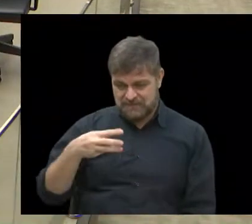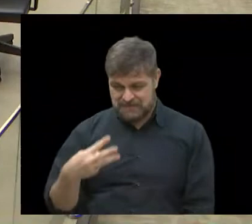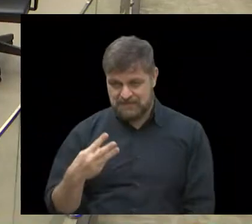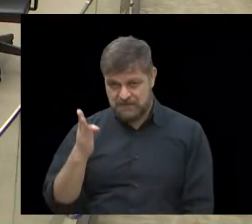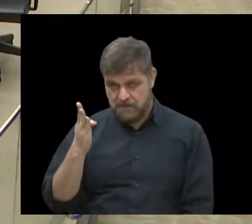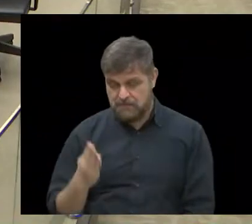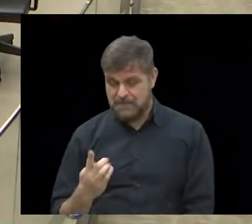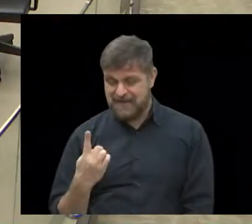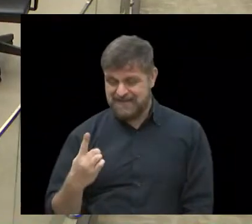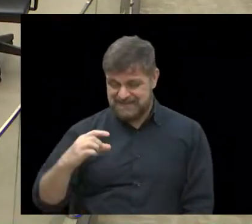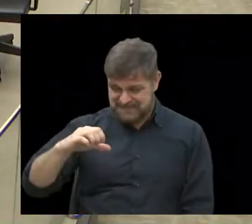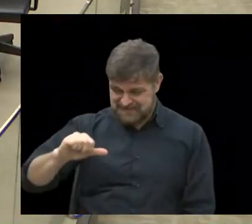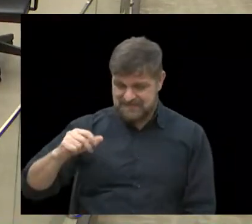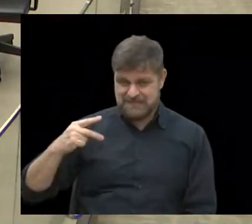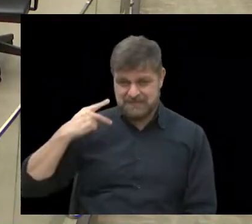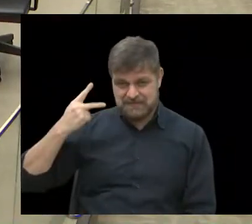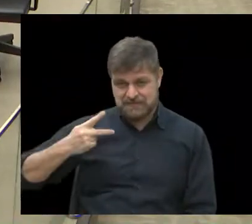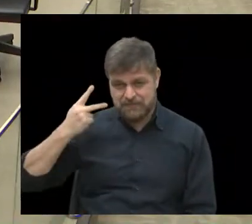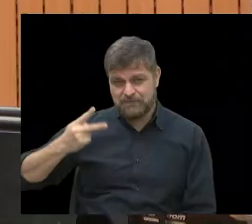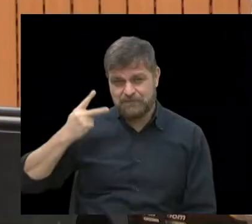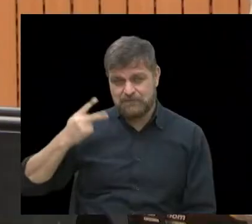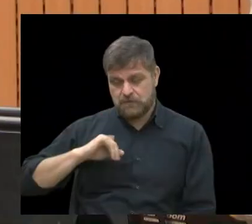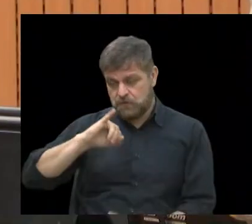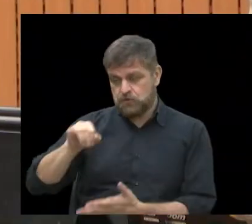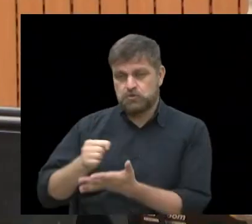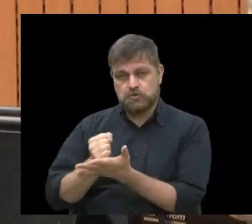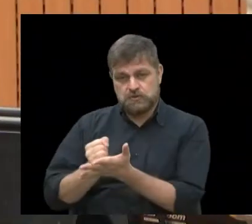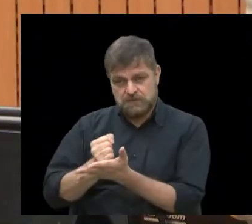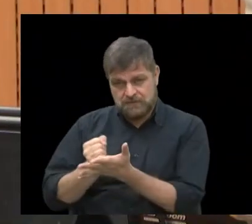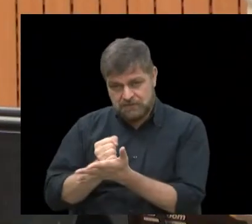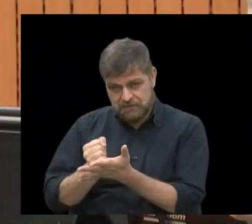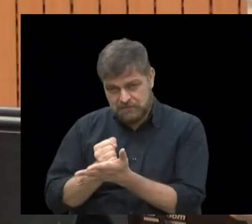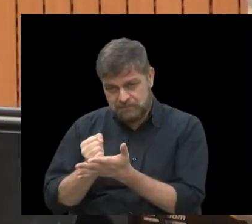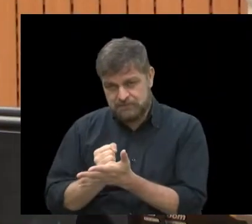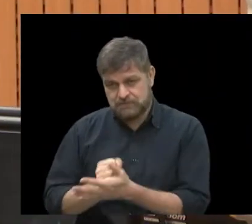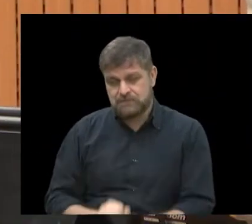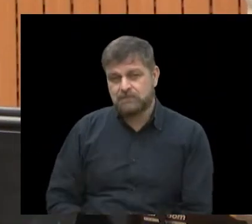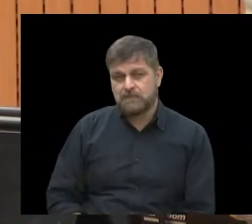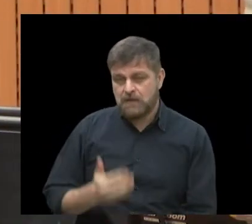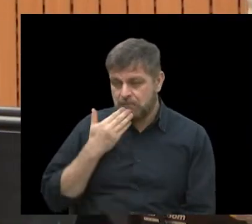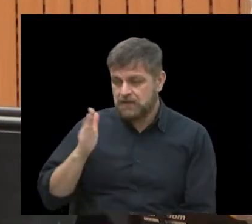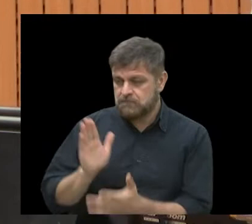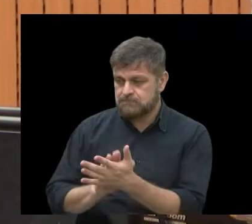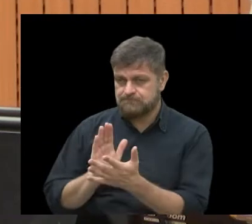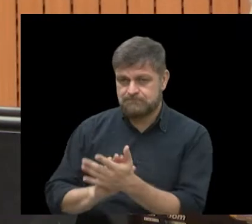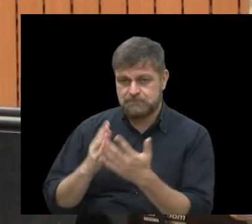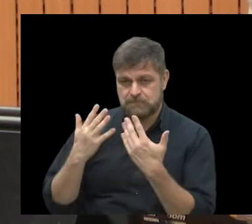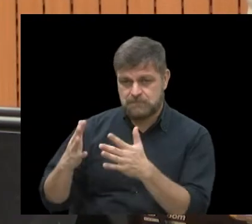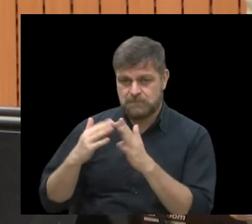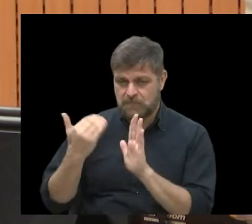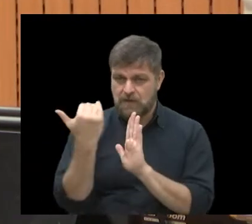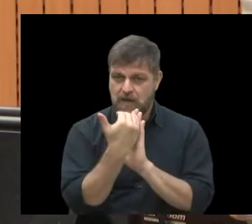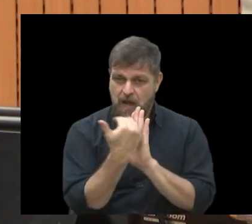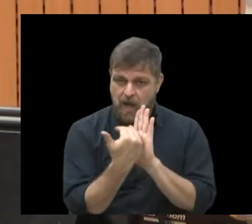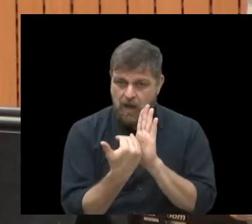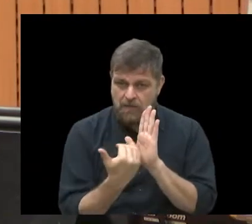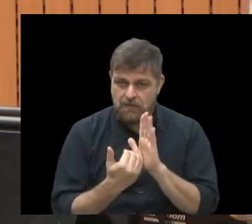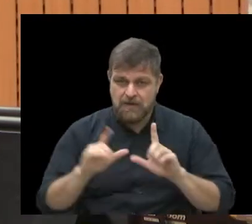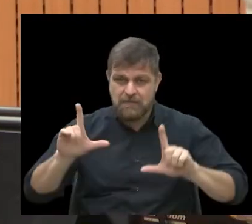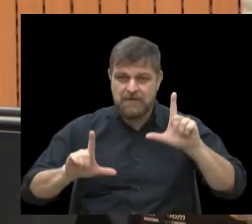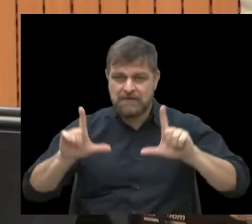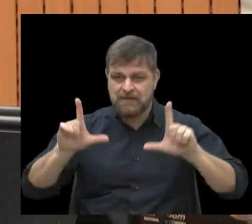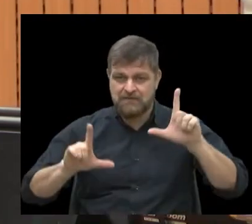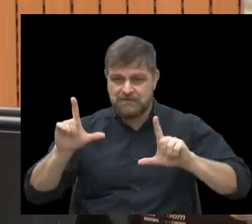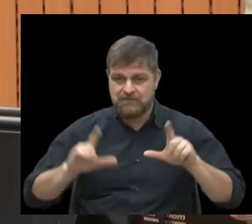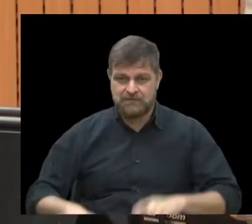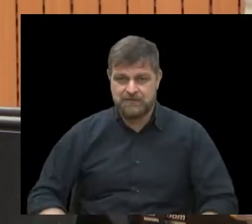de 2019 do senhor vereador Jorge da Farmácia, que requer votos de aplauso ao programa de TV Caldeirão